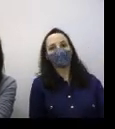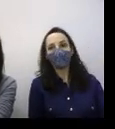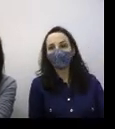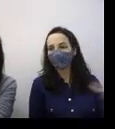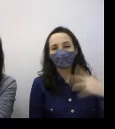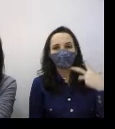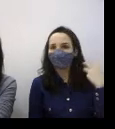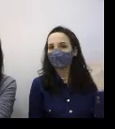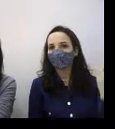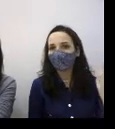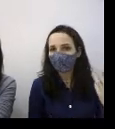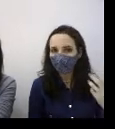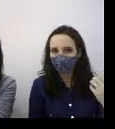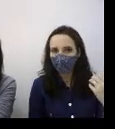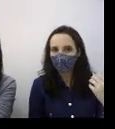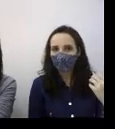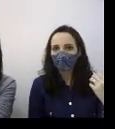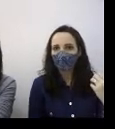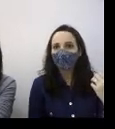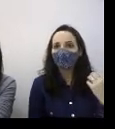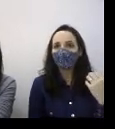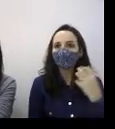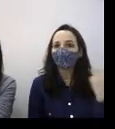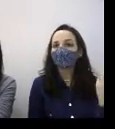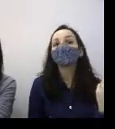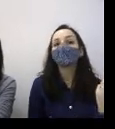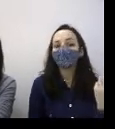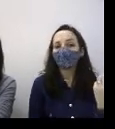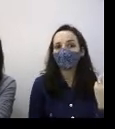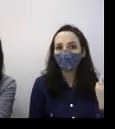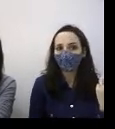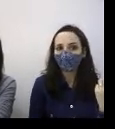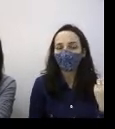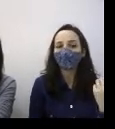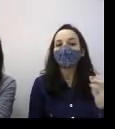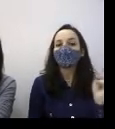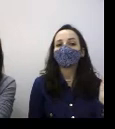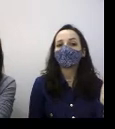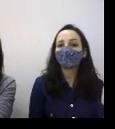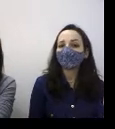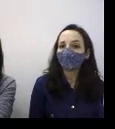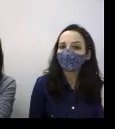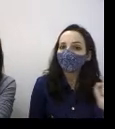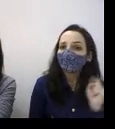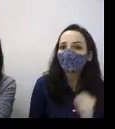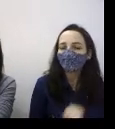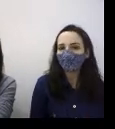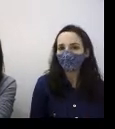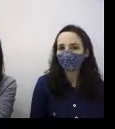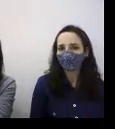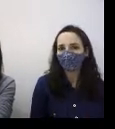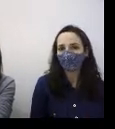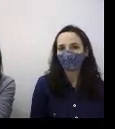que é proposto não chama atenção, né? Parece que a vida perdeu sentido. Olha, isso é um estado de alerta